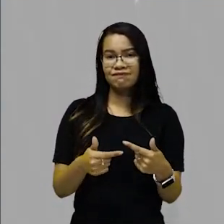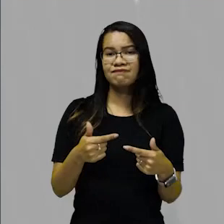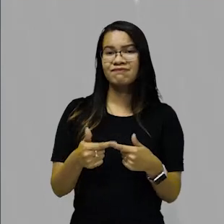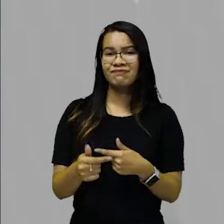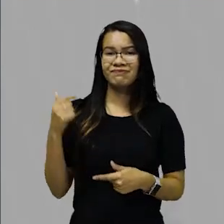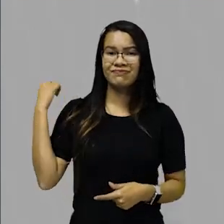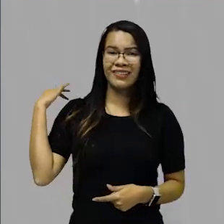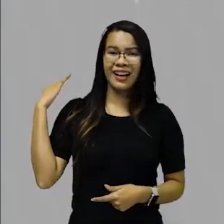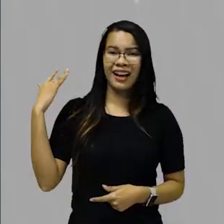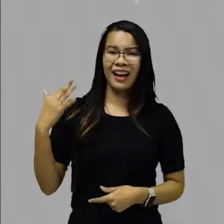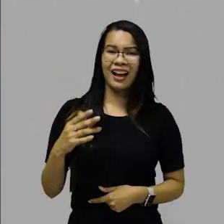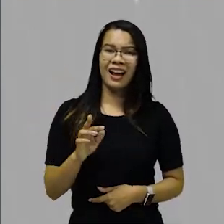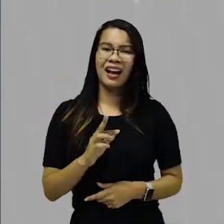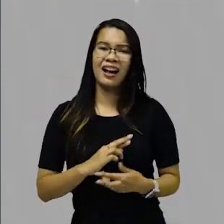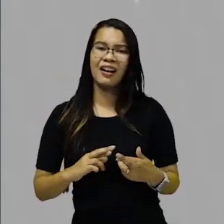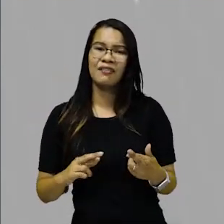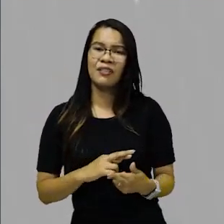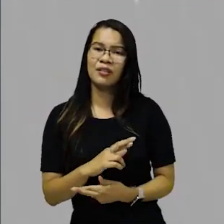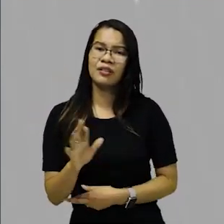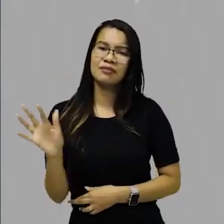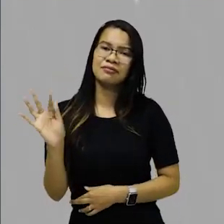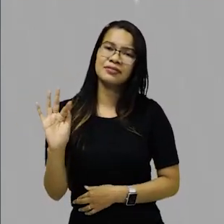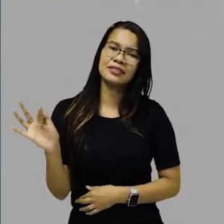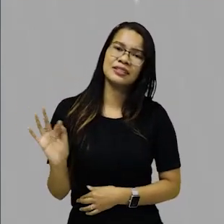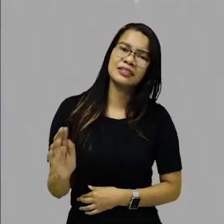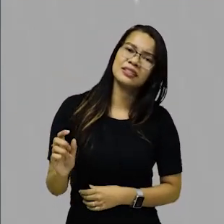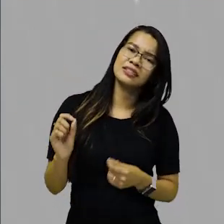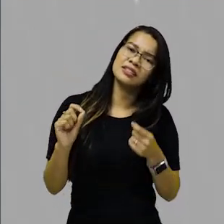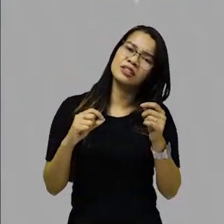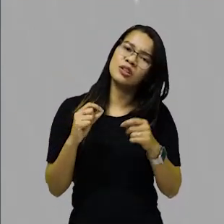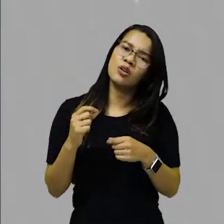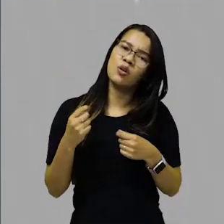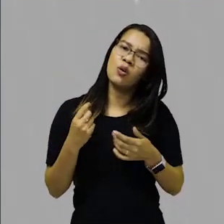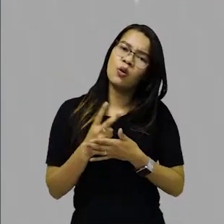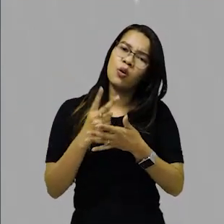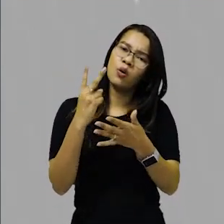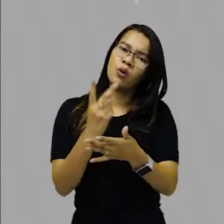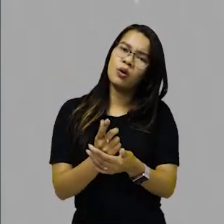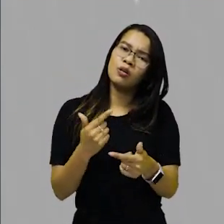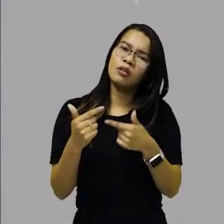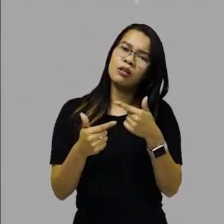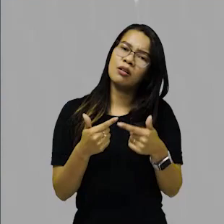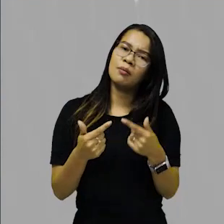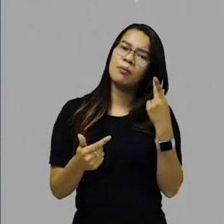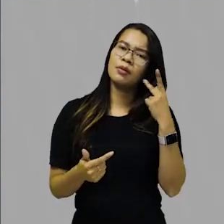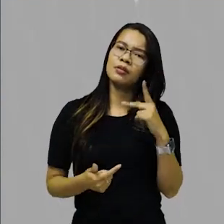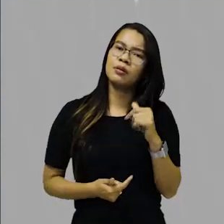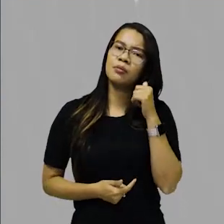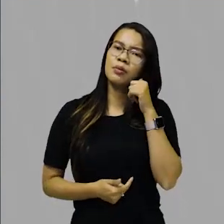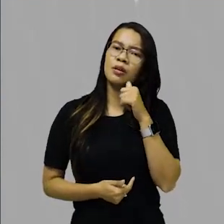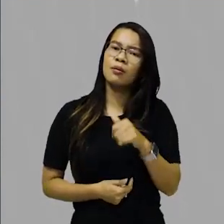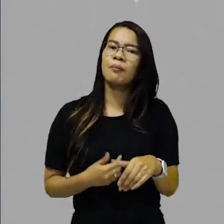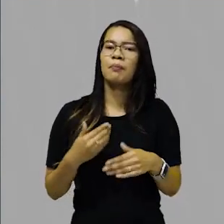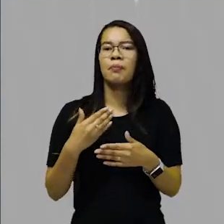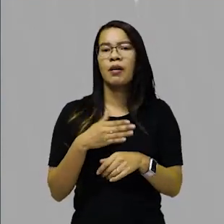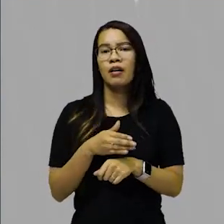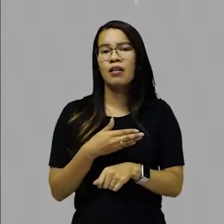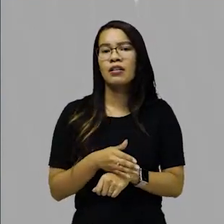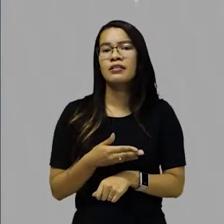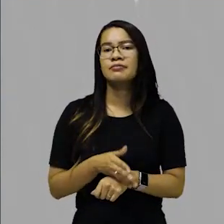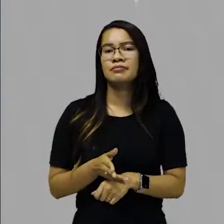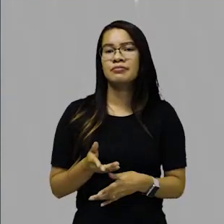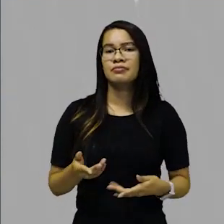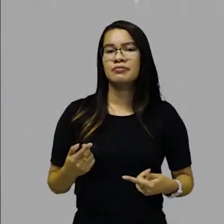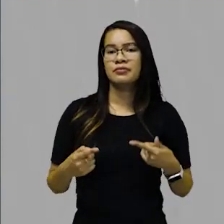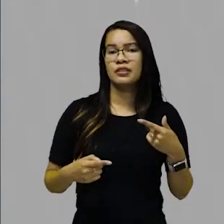Desde a Revolução Francesa, que está se lutando para a mulher participar politicamente. E olha que tem países que ela continua